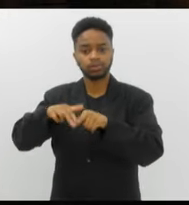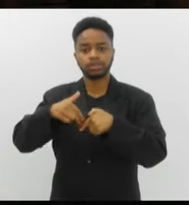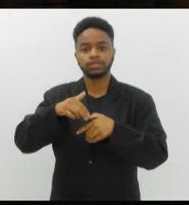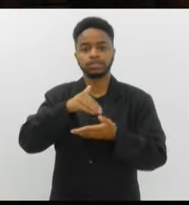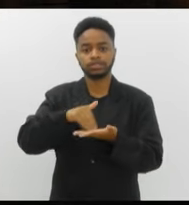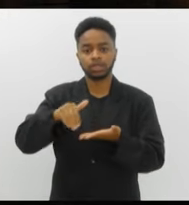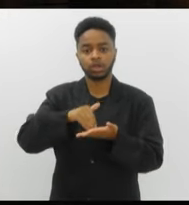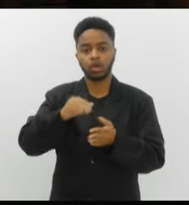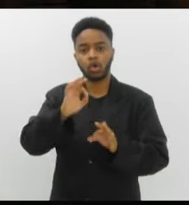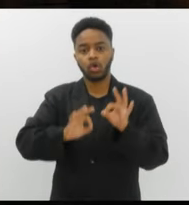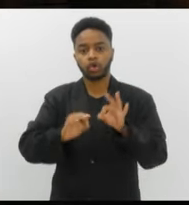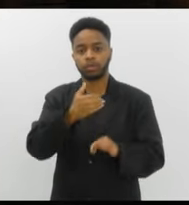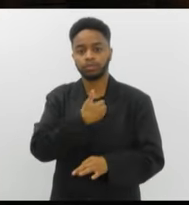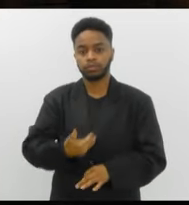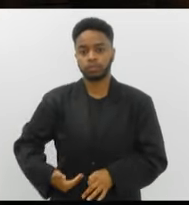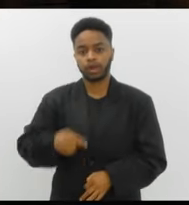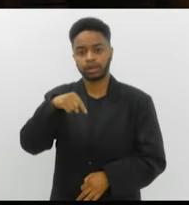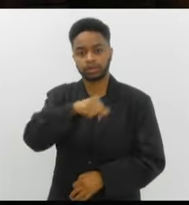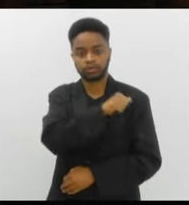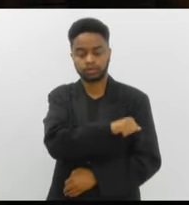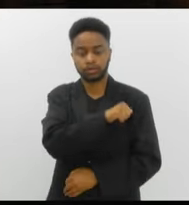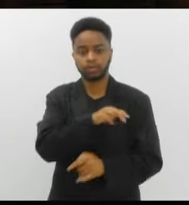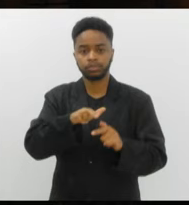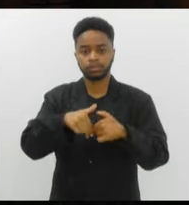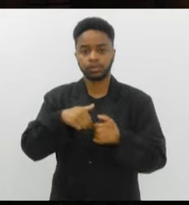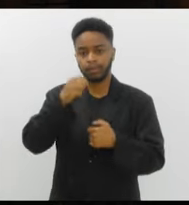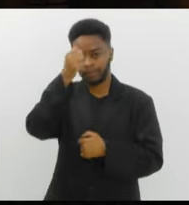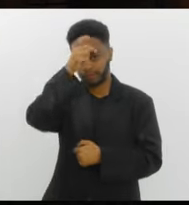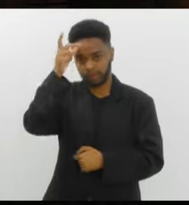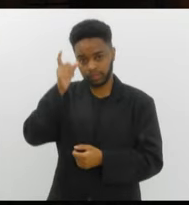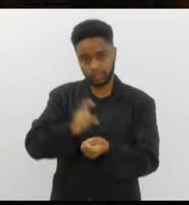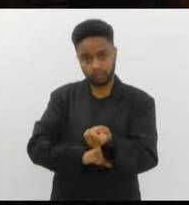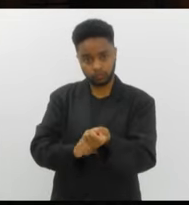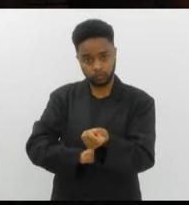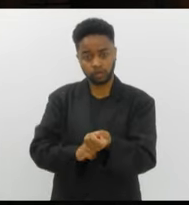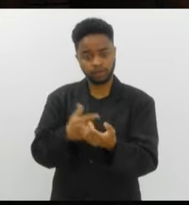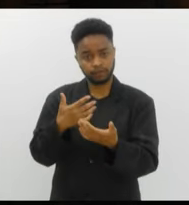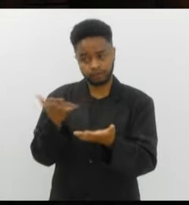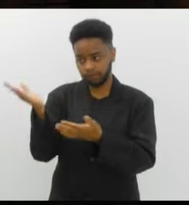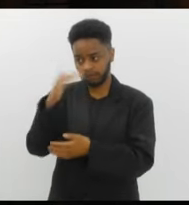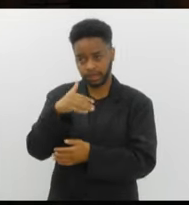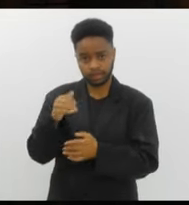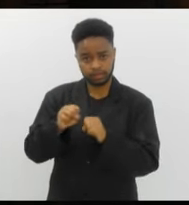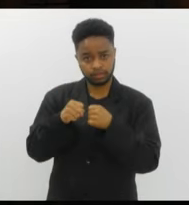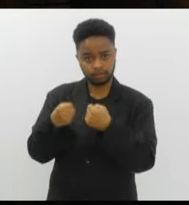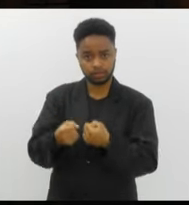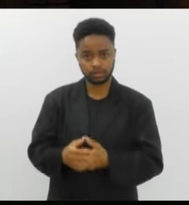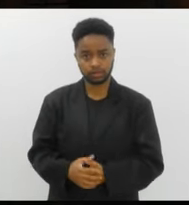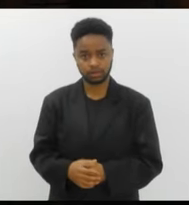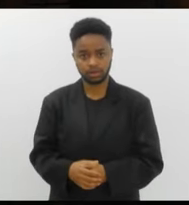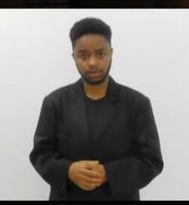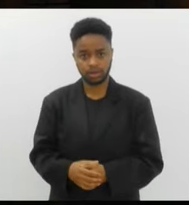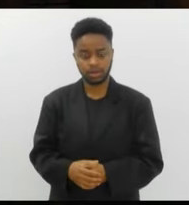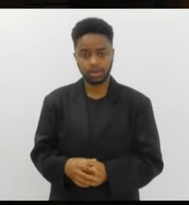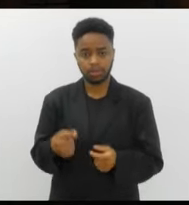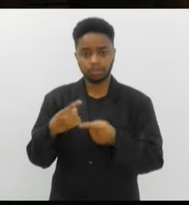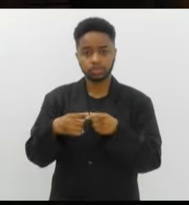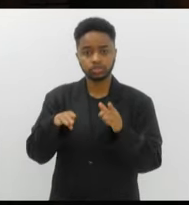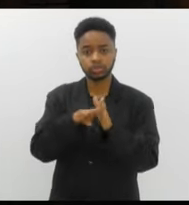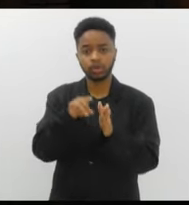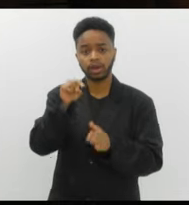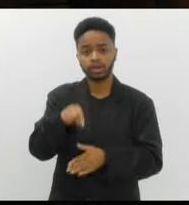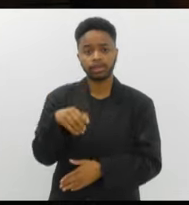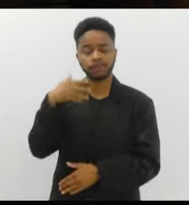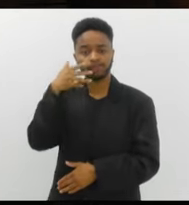Ordem Pública do Rio de Janeiro, do prefeitinho nervosinho Eduardo Paes. Vem aqui defender, deputado Cavalieri. O senhor veio para cá,